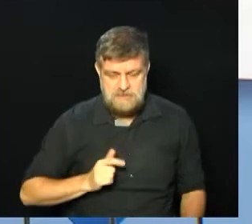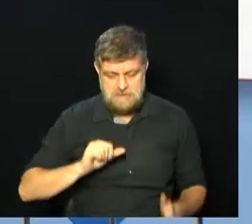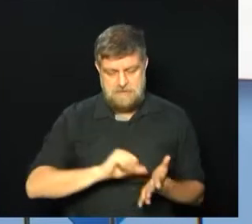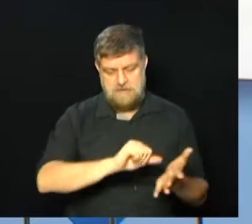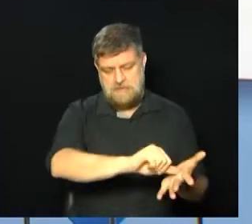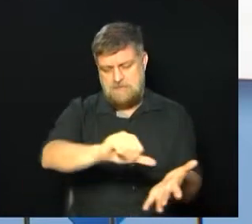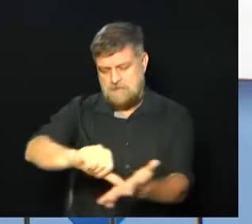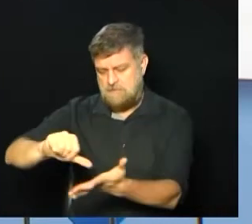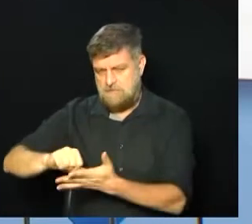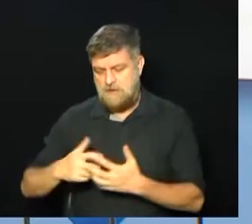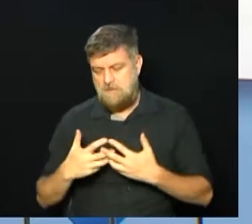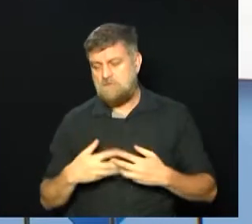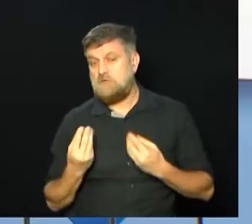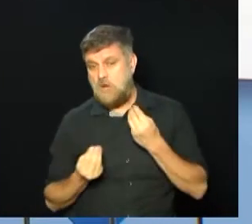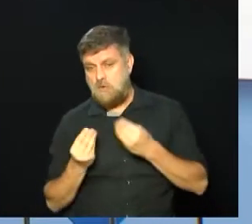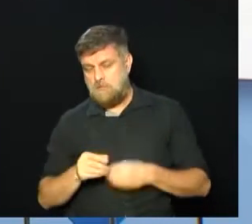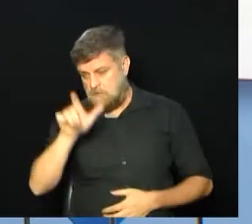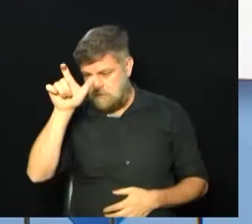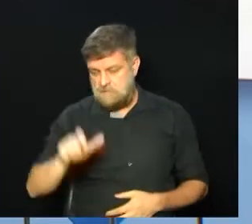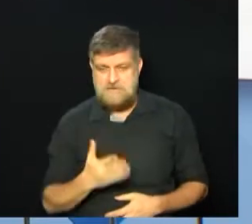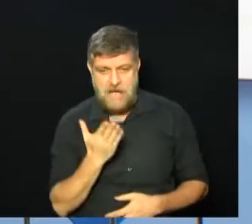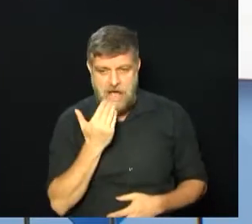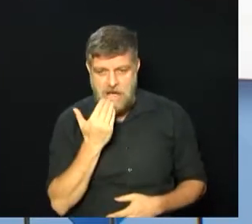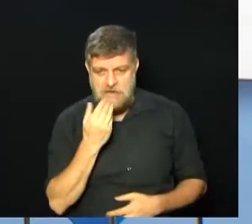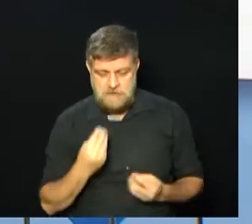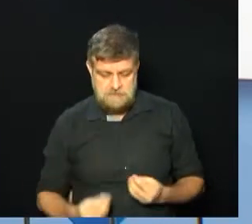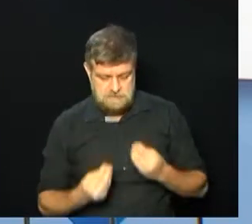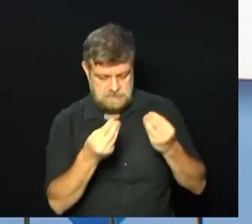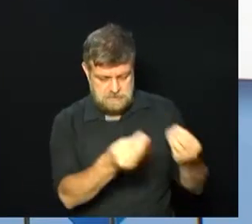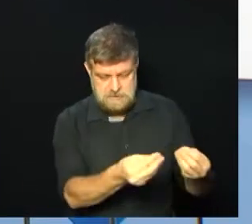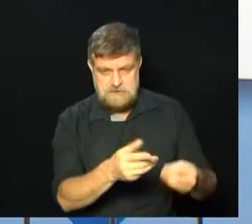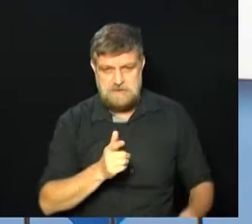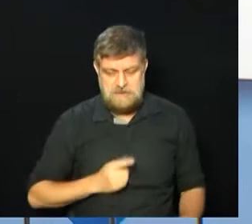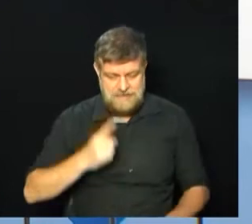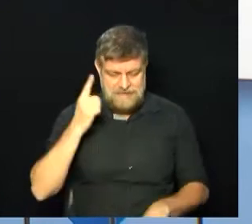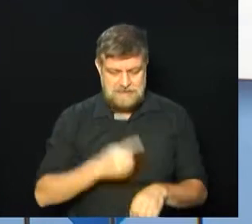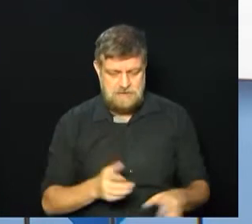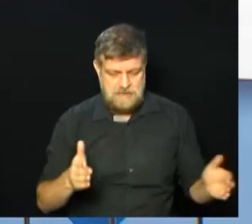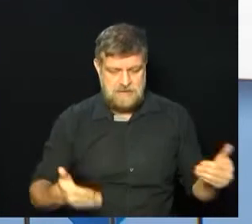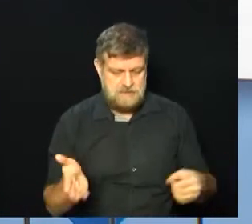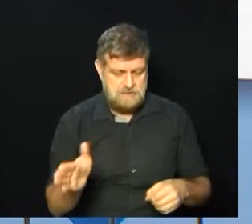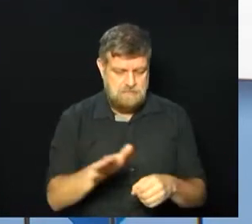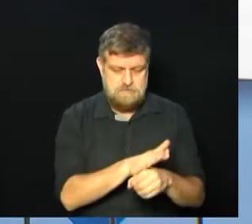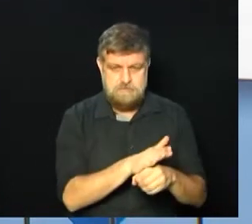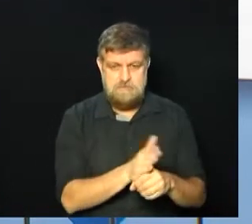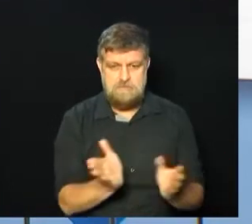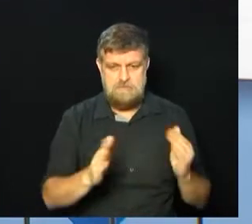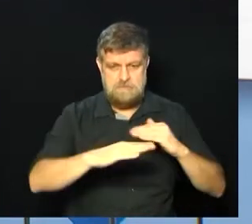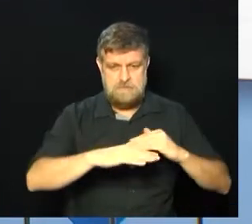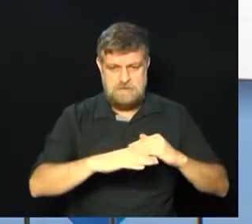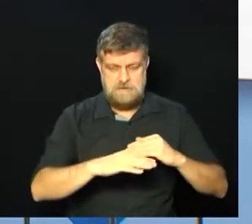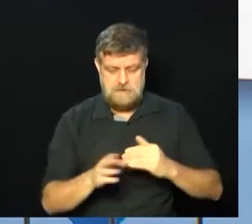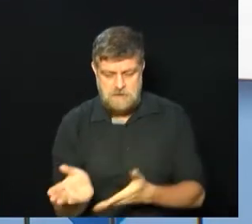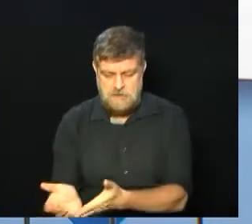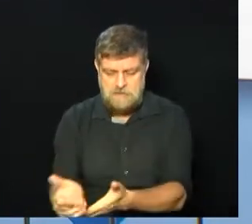locais espalhados funciona desse jeito você deixa o alimento não perecível assim que a Caixa é esse é feito então